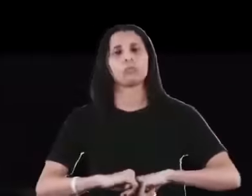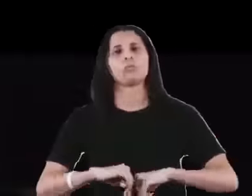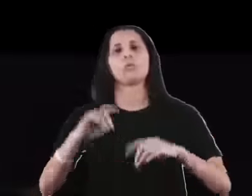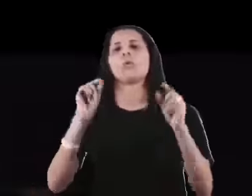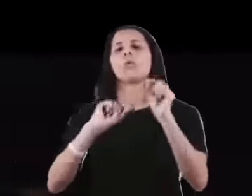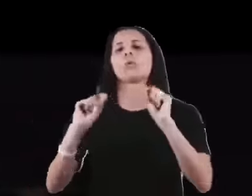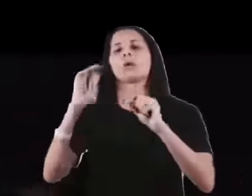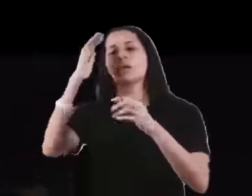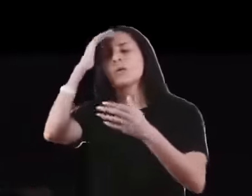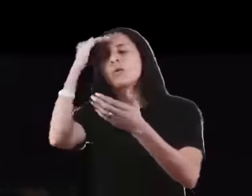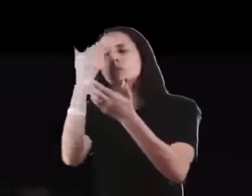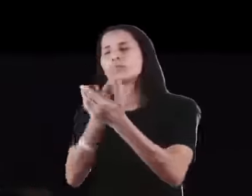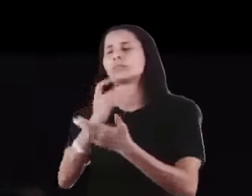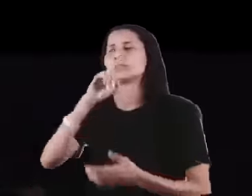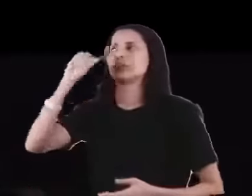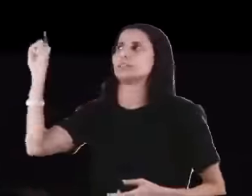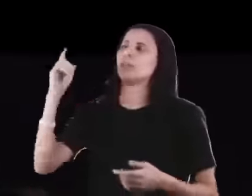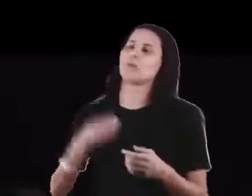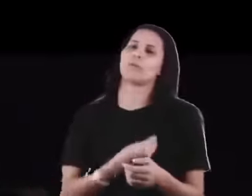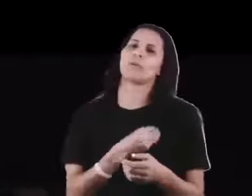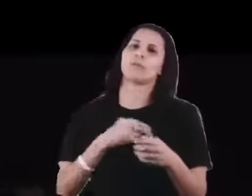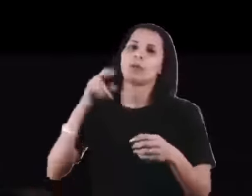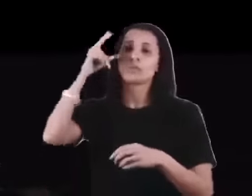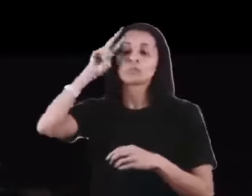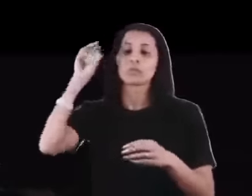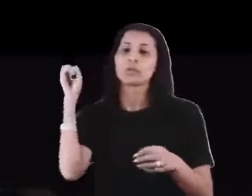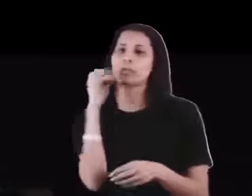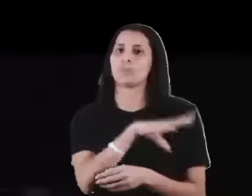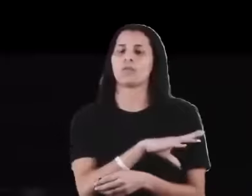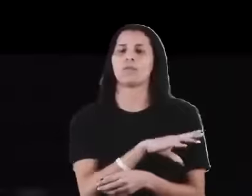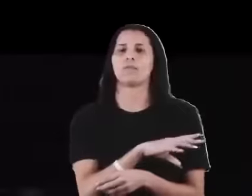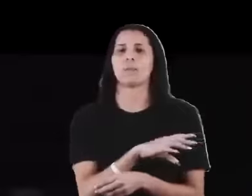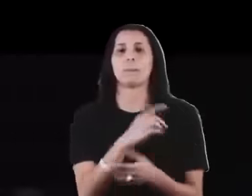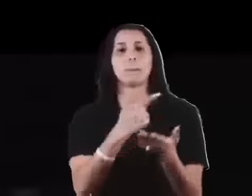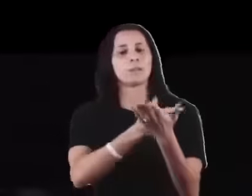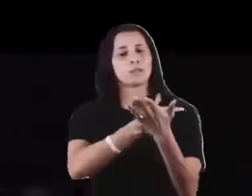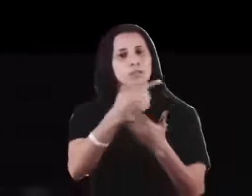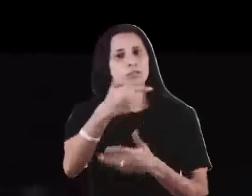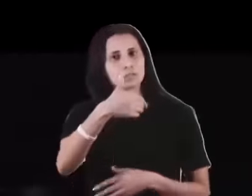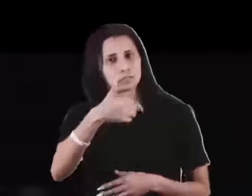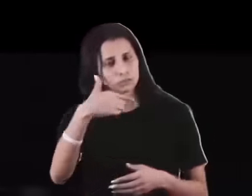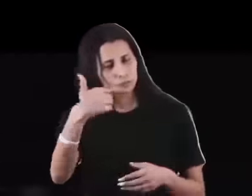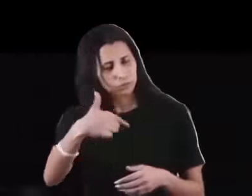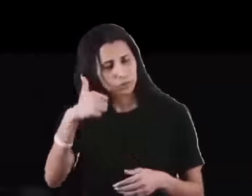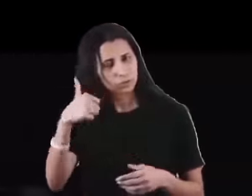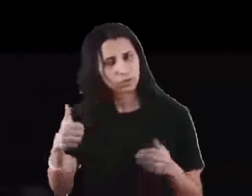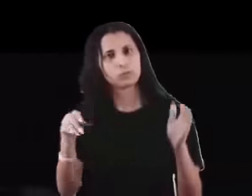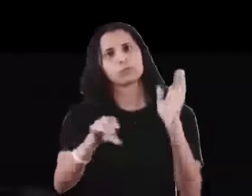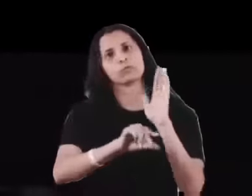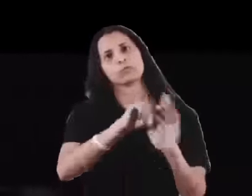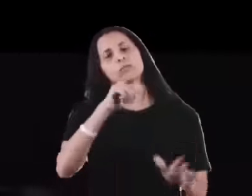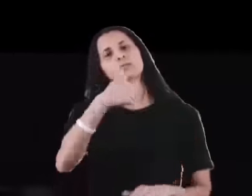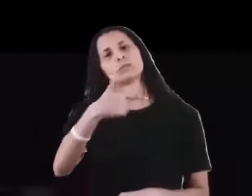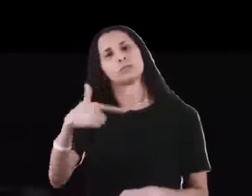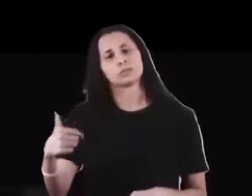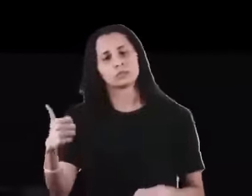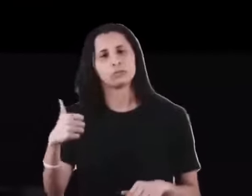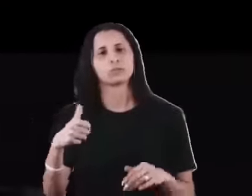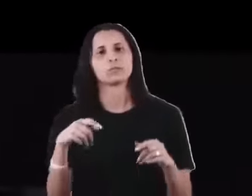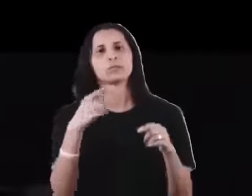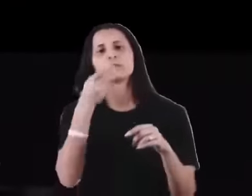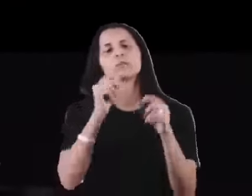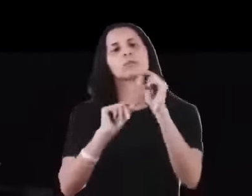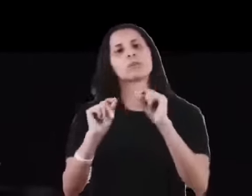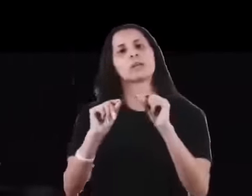fala comigo Nova História Gênesis 21 do verso 20 ou 21 dias assim ele cresceu viveu no deserto e se tornou flecheiro